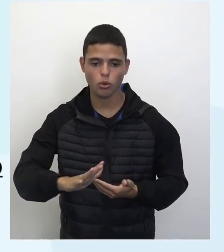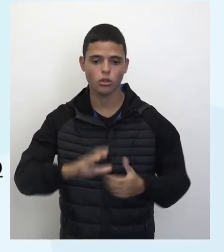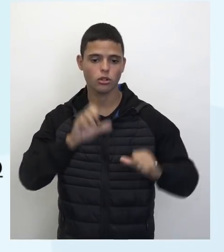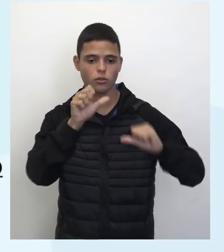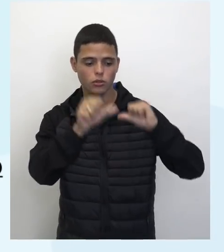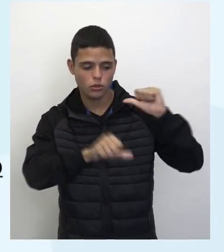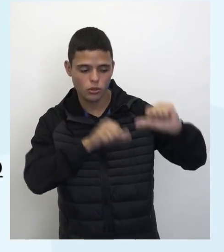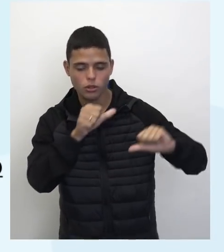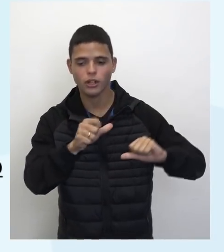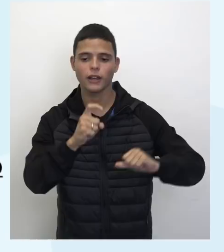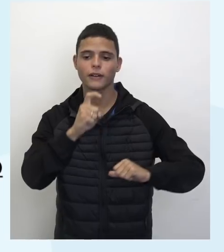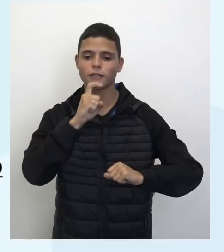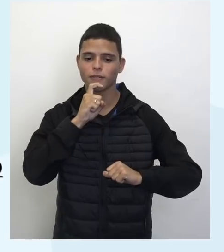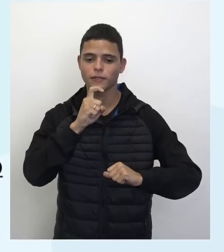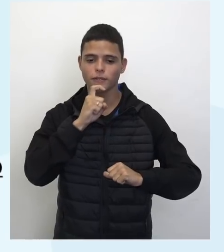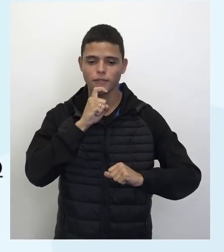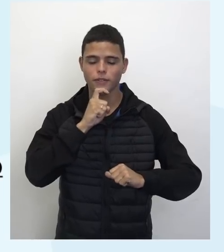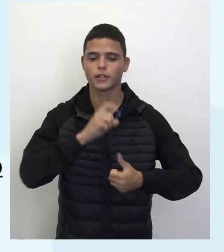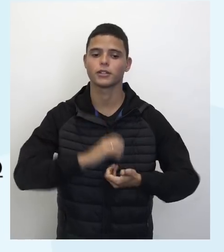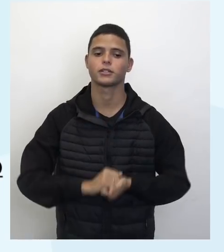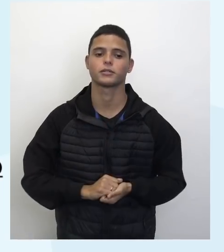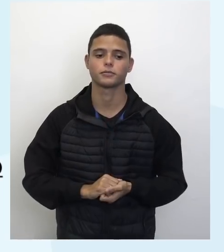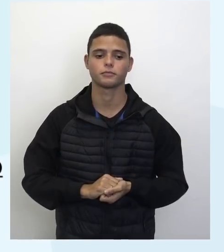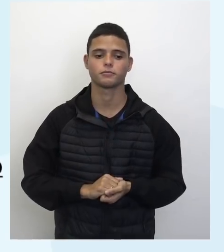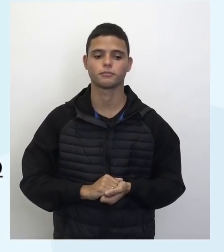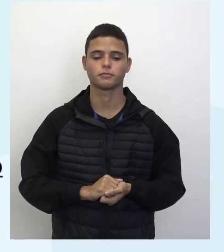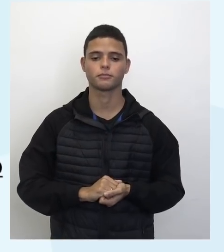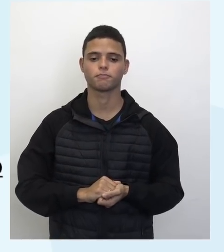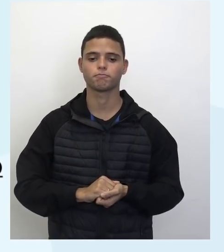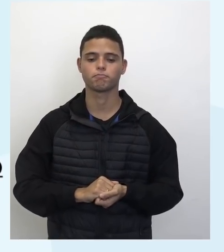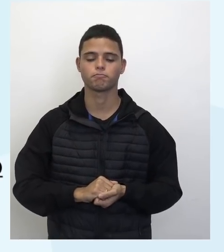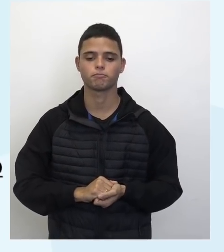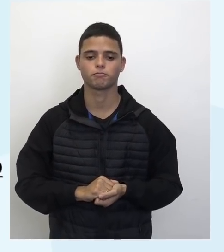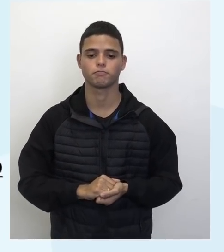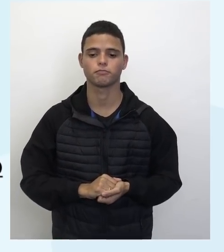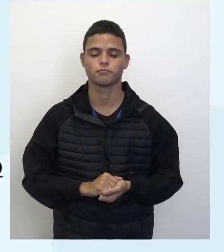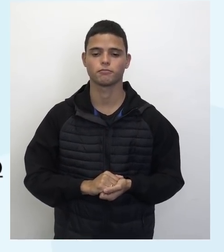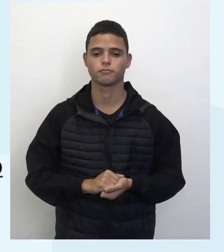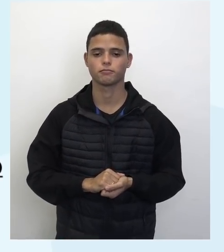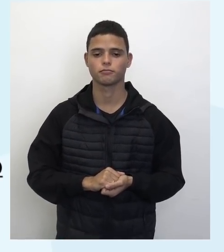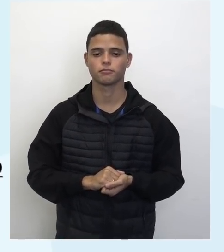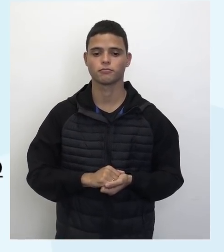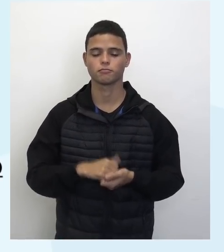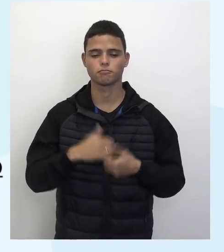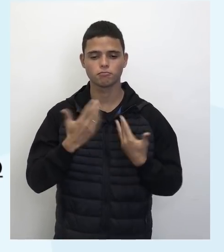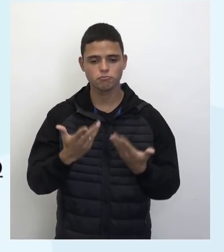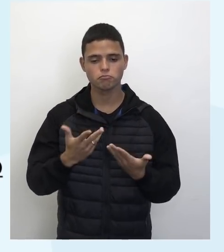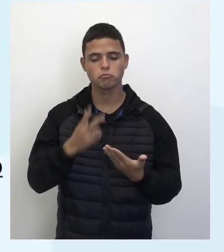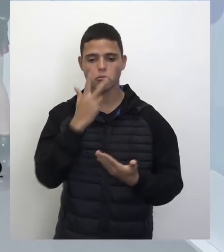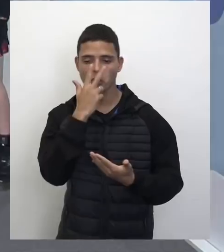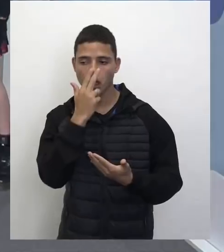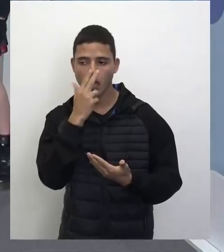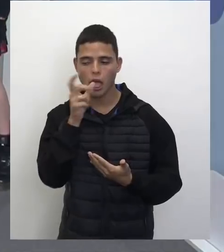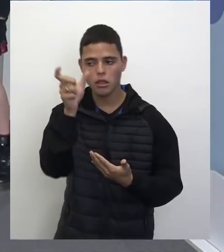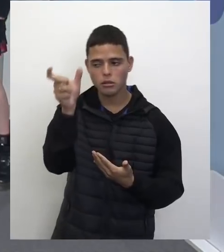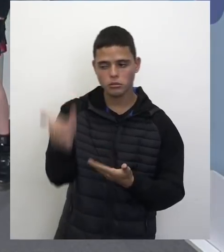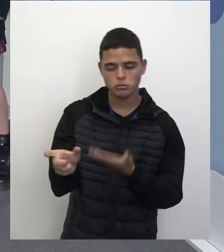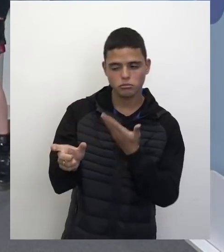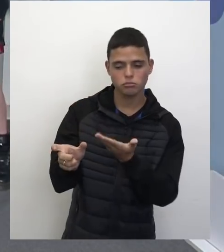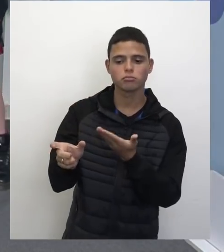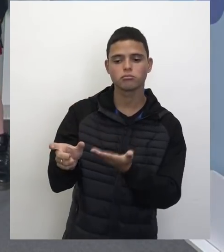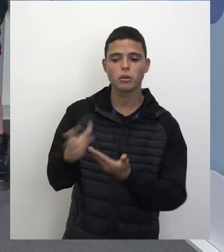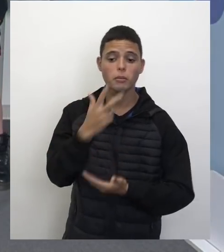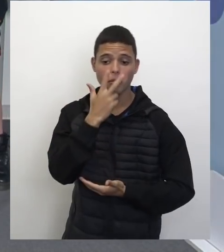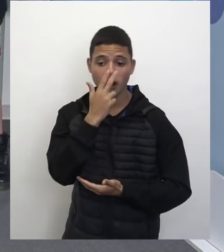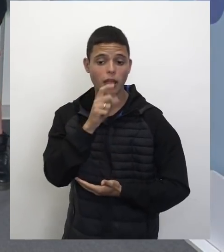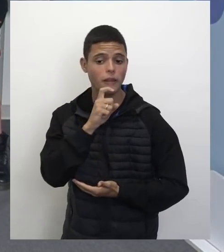assumi verde, é isso. E verde é uma cor muito bonita, né? O Boca ama verde. Por sinal, a blusa dele é meio verde, não é? Eu tô cega.